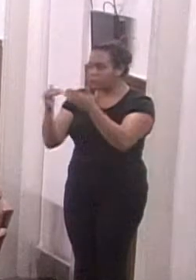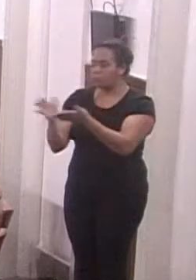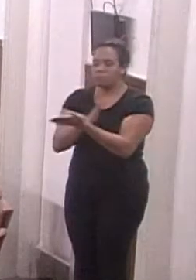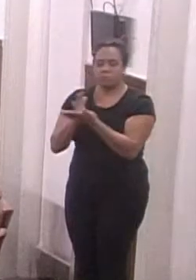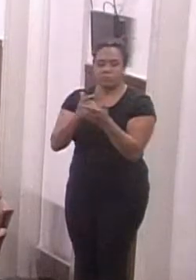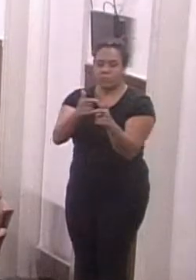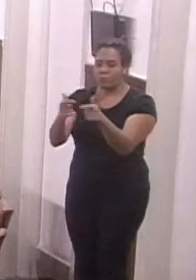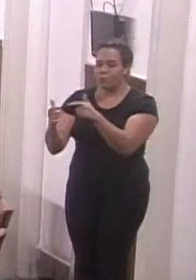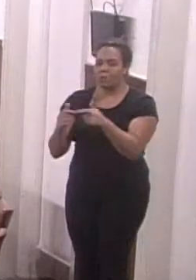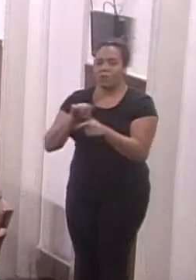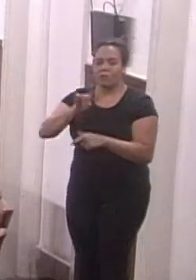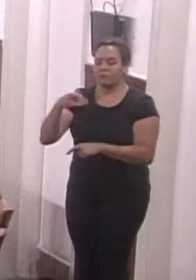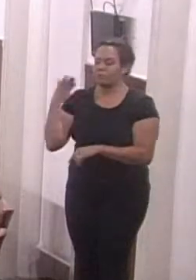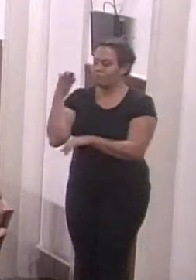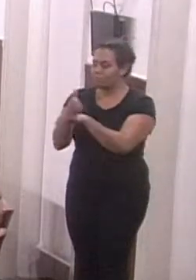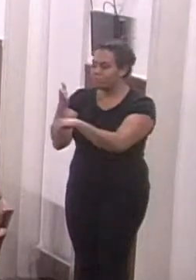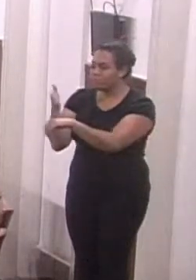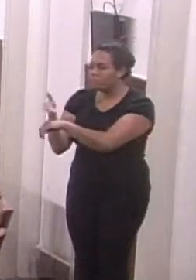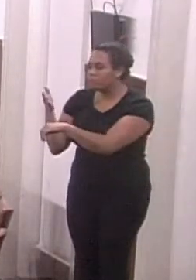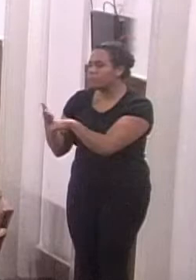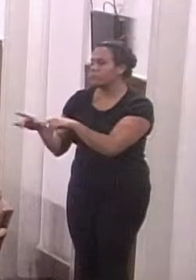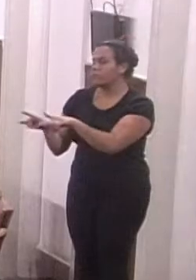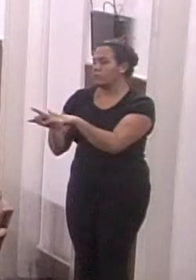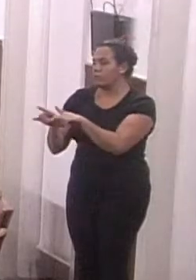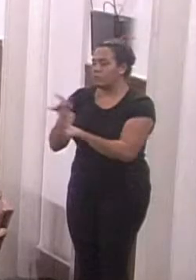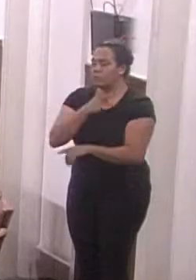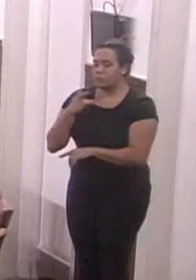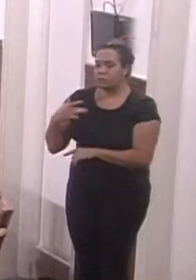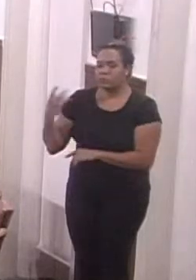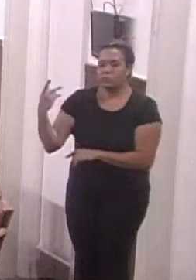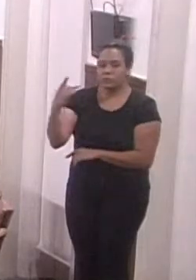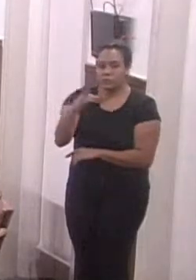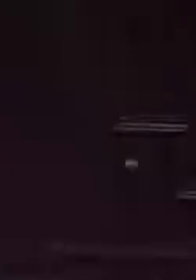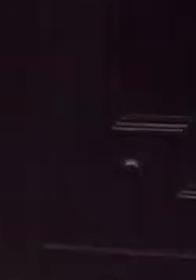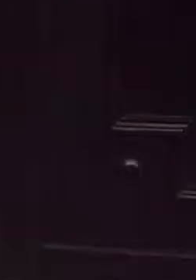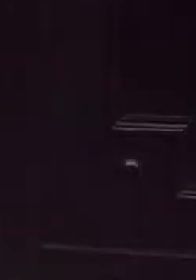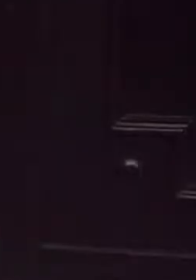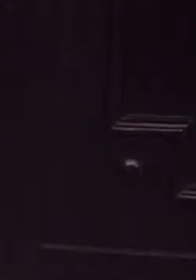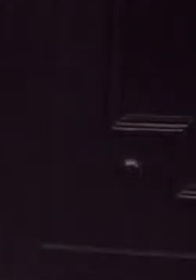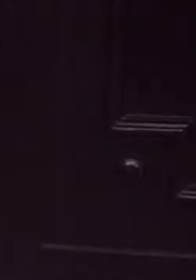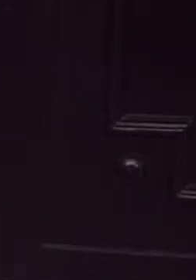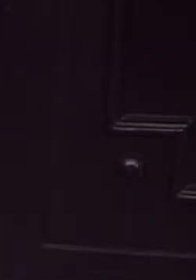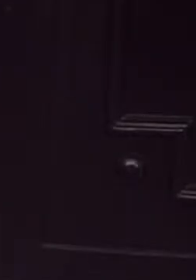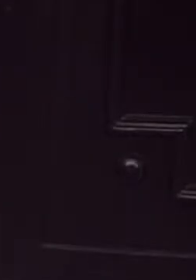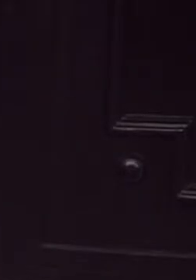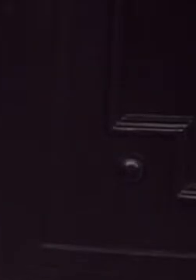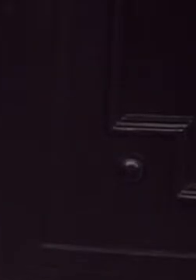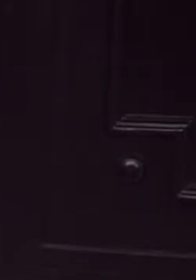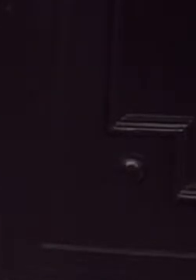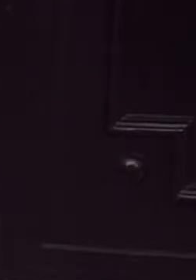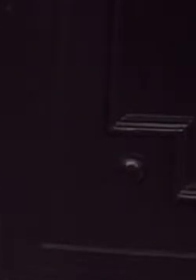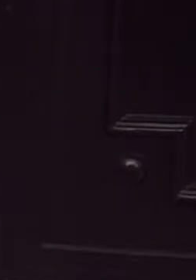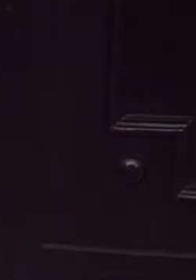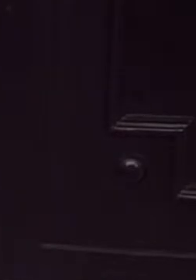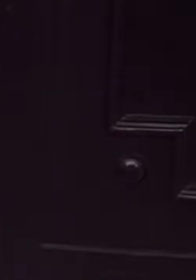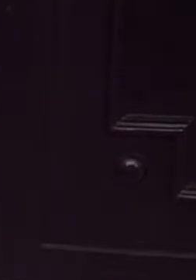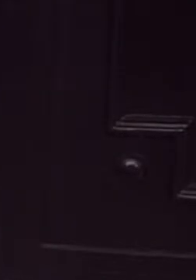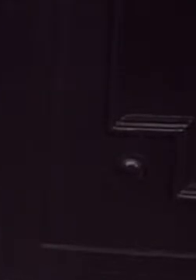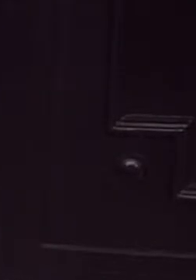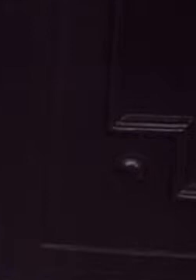elas frequentem. A saúde delas e de todas as mulheres deve ser praticada como direito